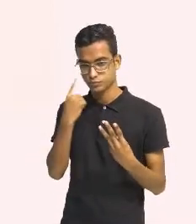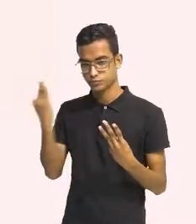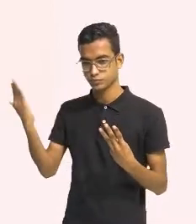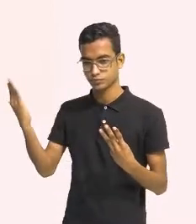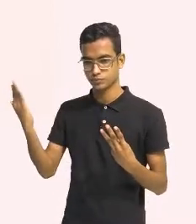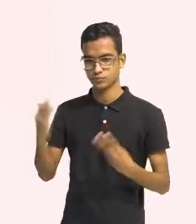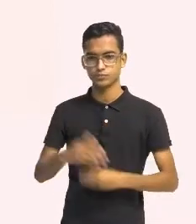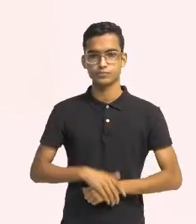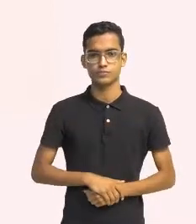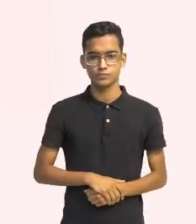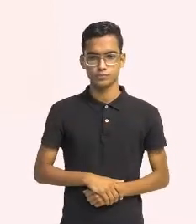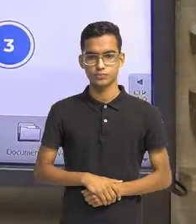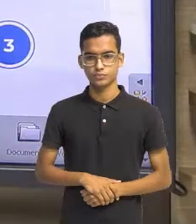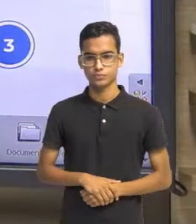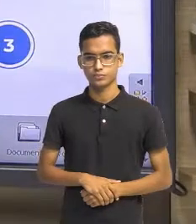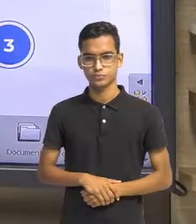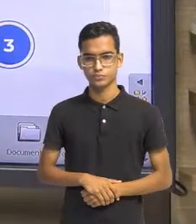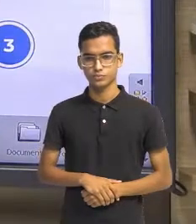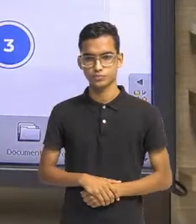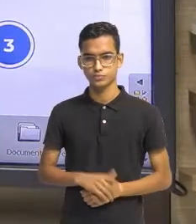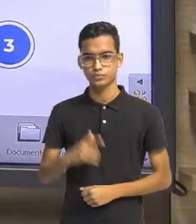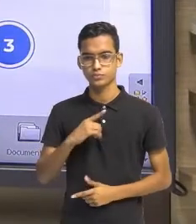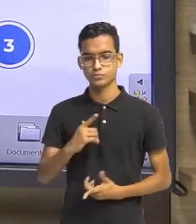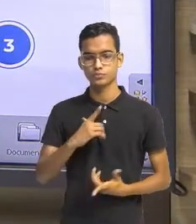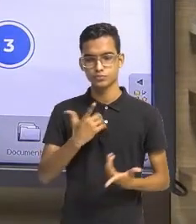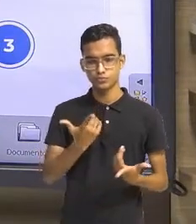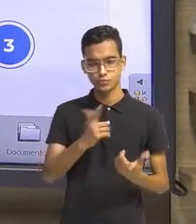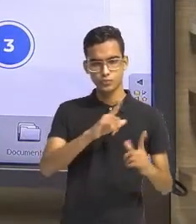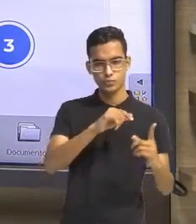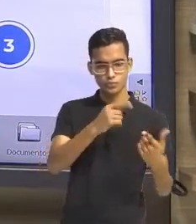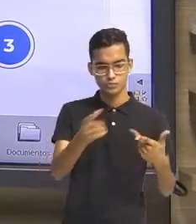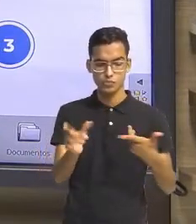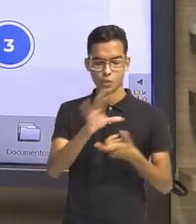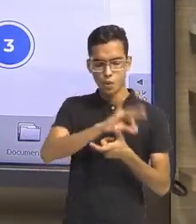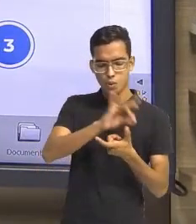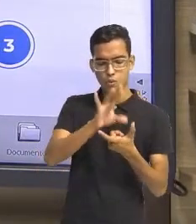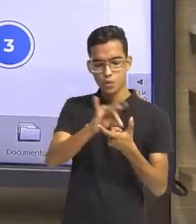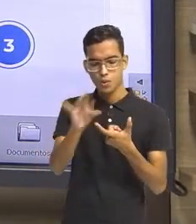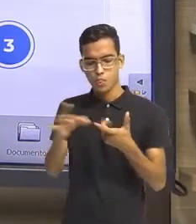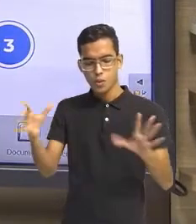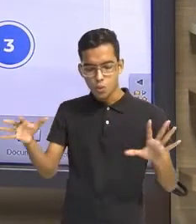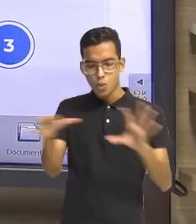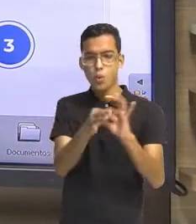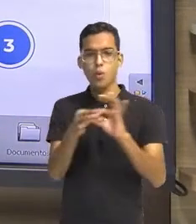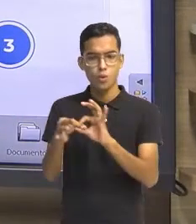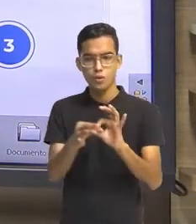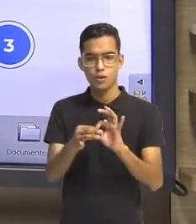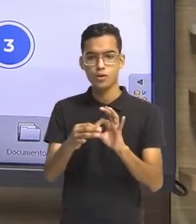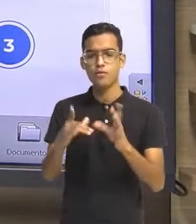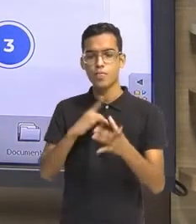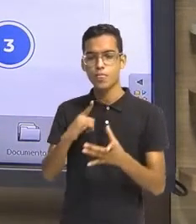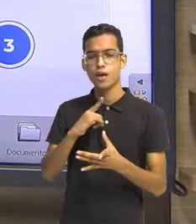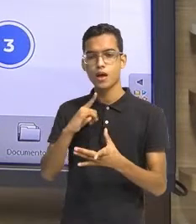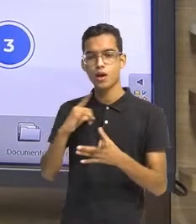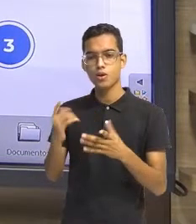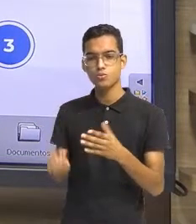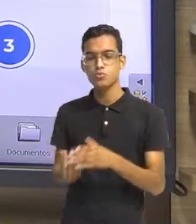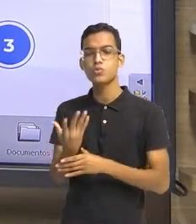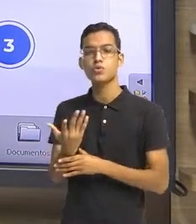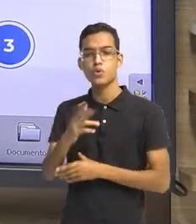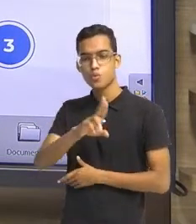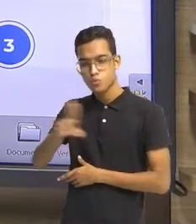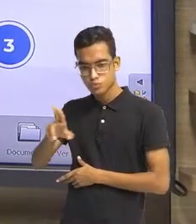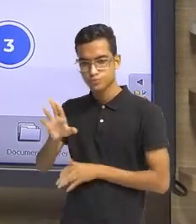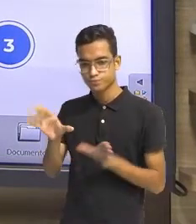assim. E o somatório dos três é que vai produzir o nome dessa cadeia, tá bom? E aí